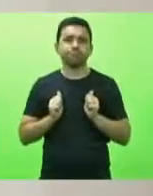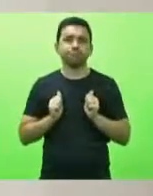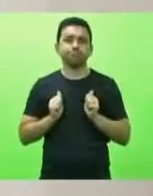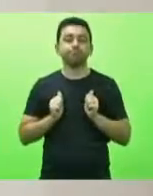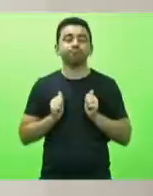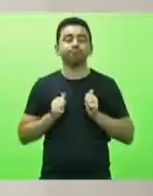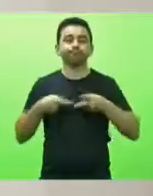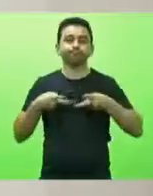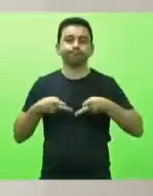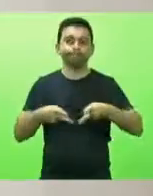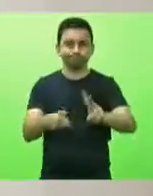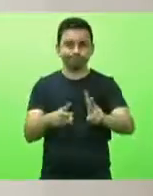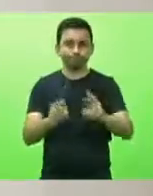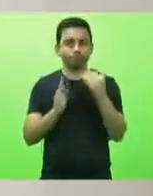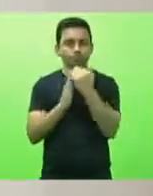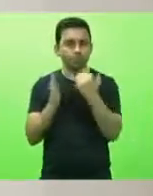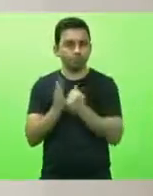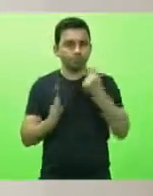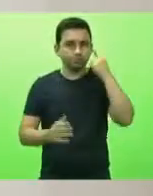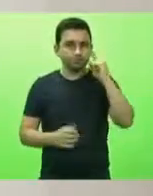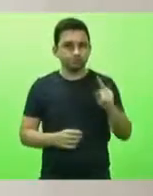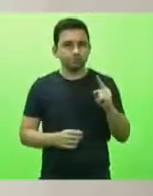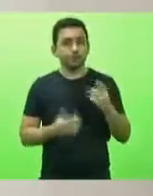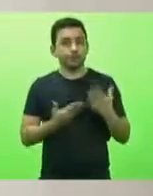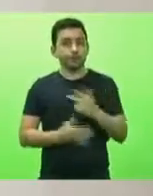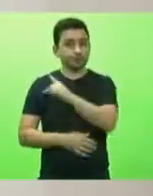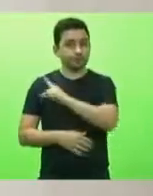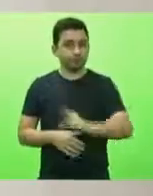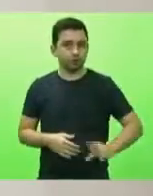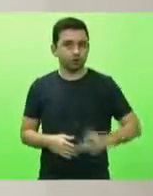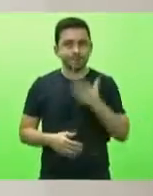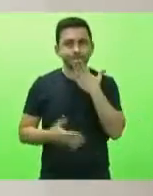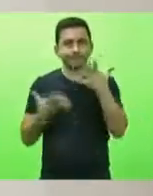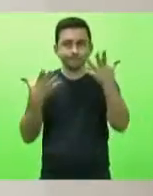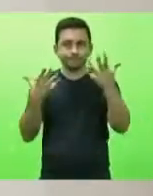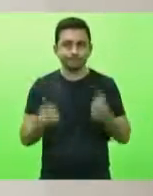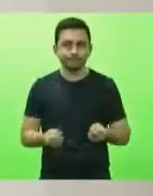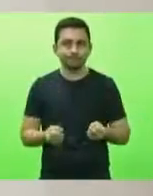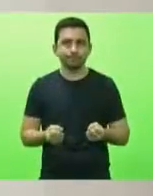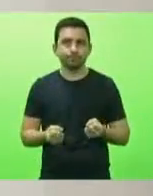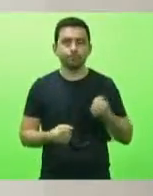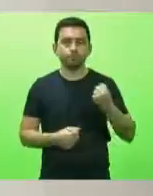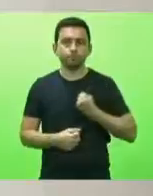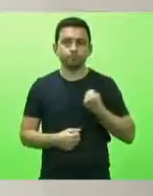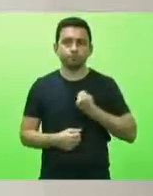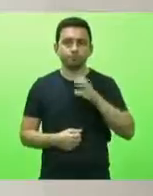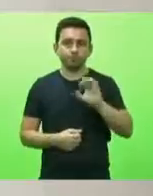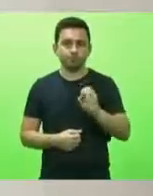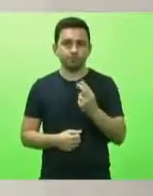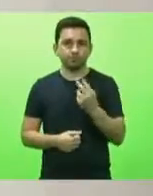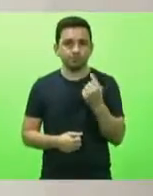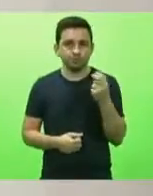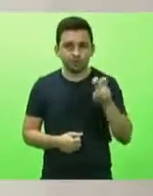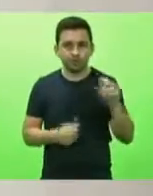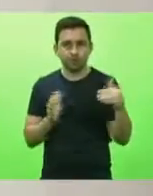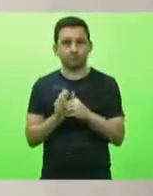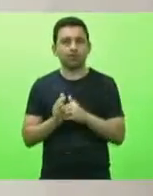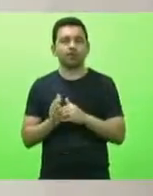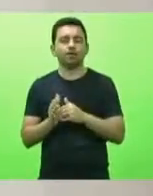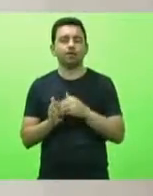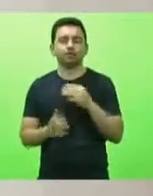Dando continuidade à ordem do dia, o senhor presidente deferiu os requerimentos números 025 a